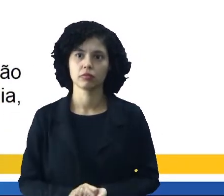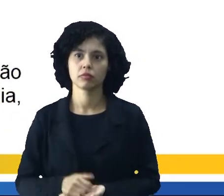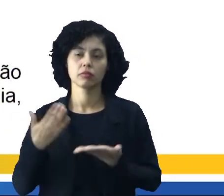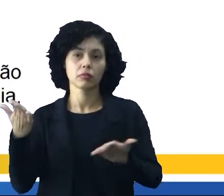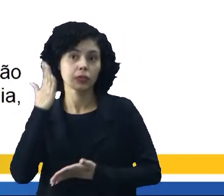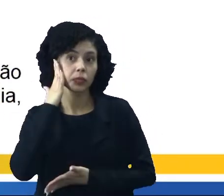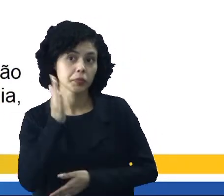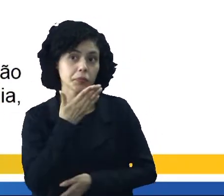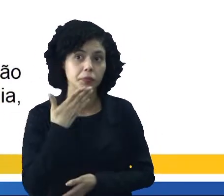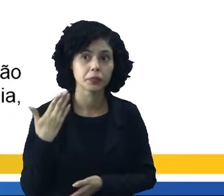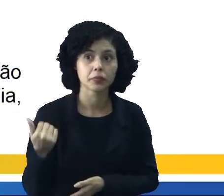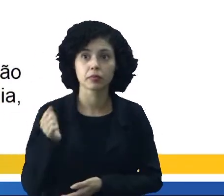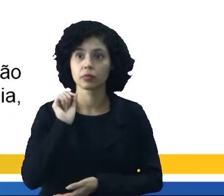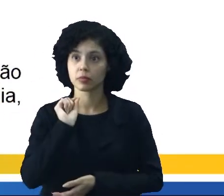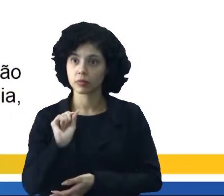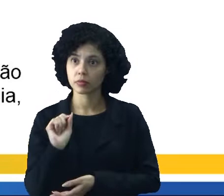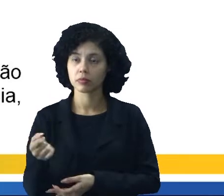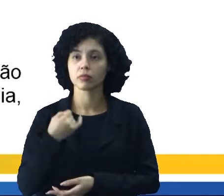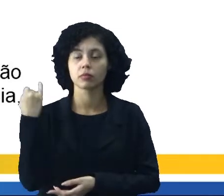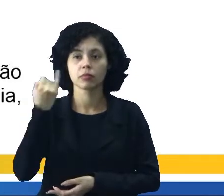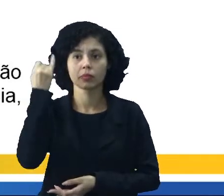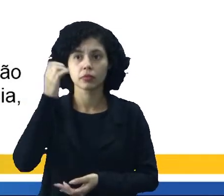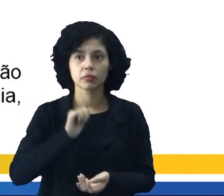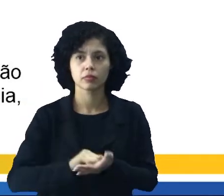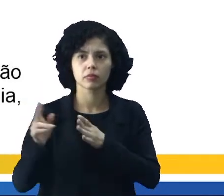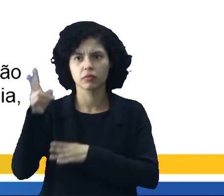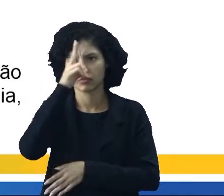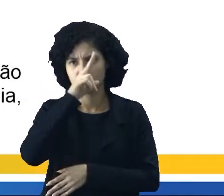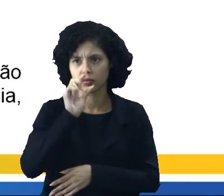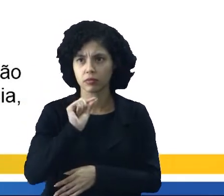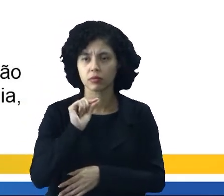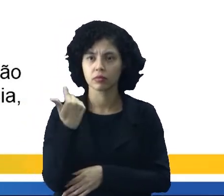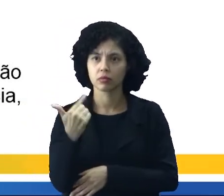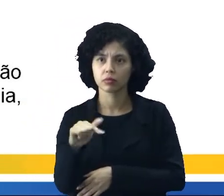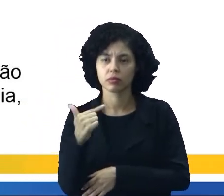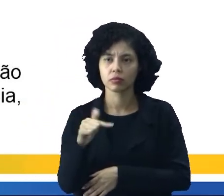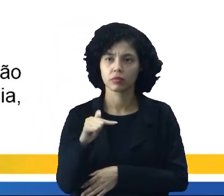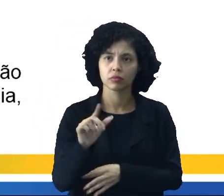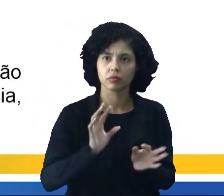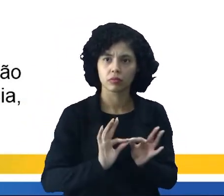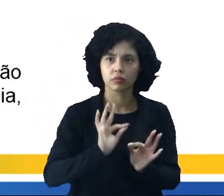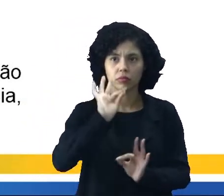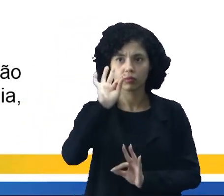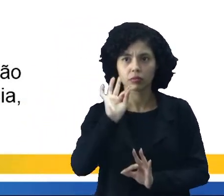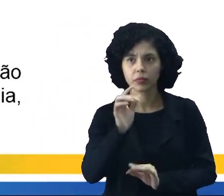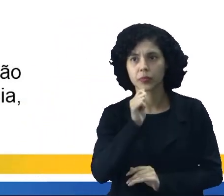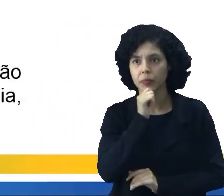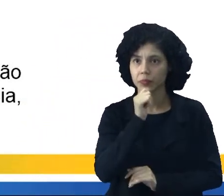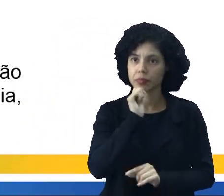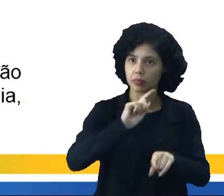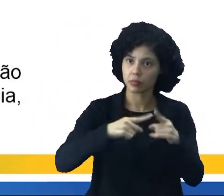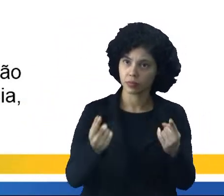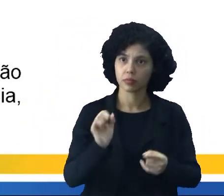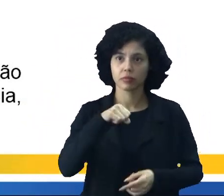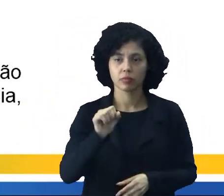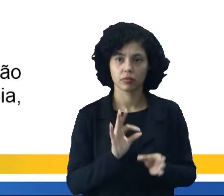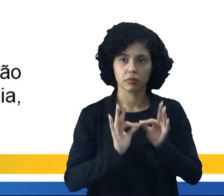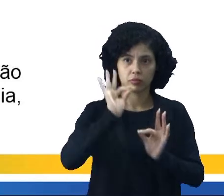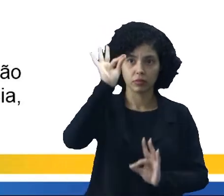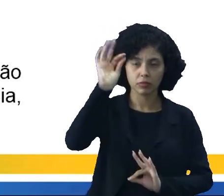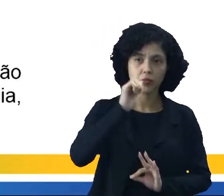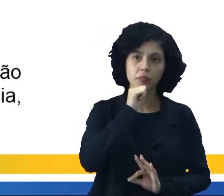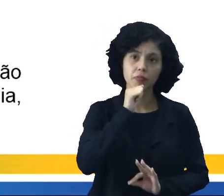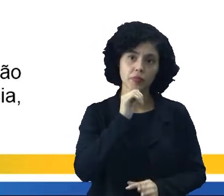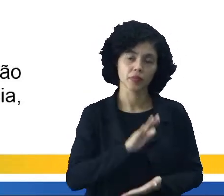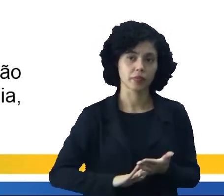entendendo o que é a circunferência é importante ressaltar que não existe comprimento do Círculo mas sim comprimento